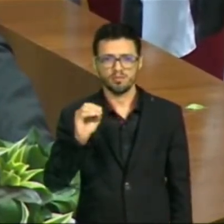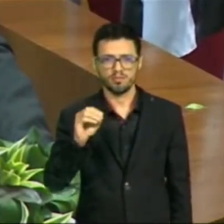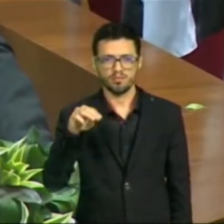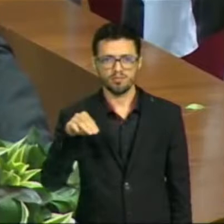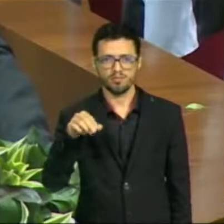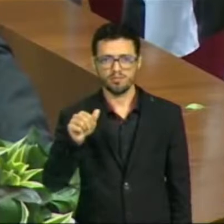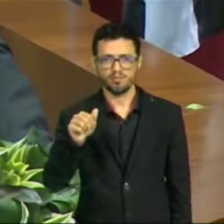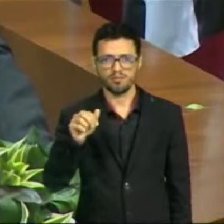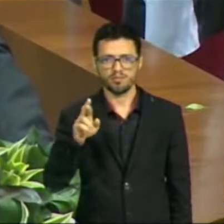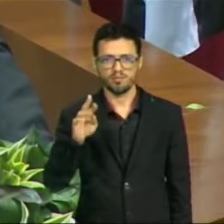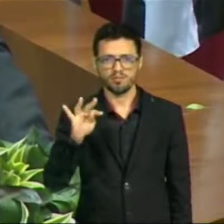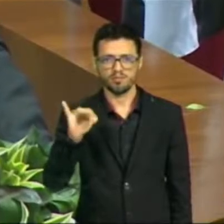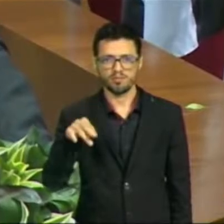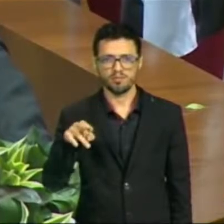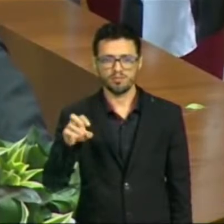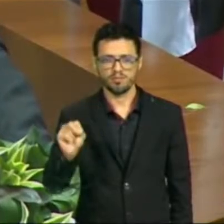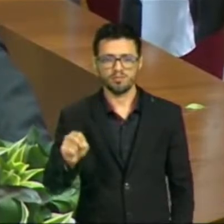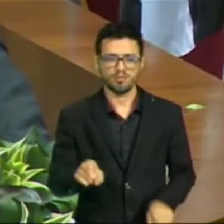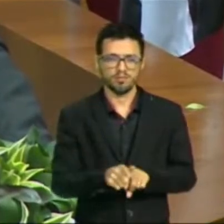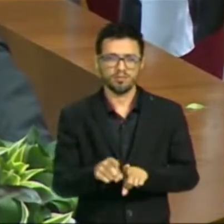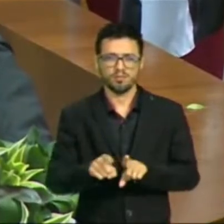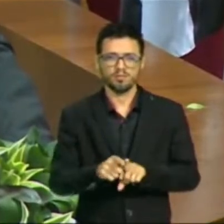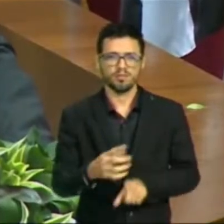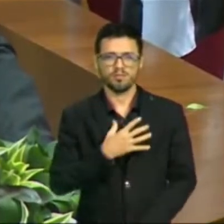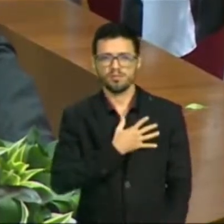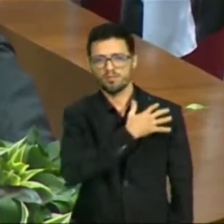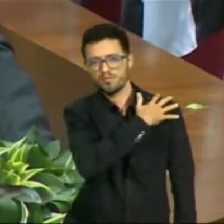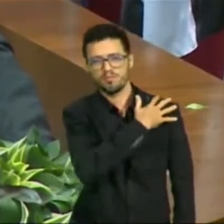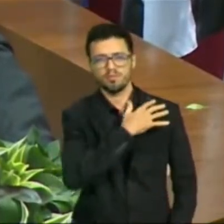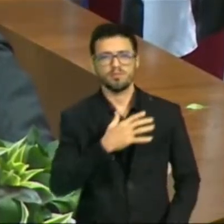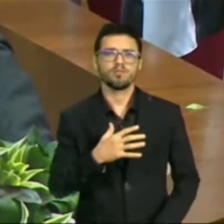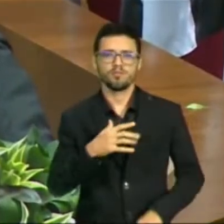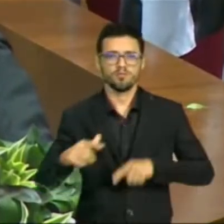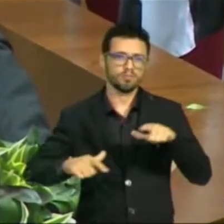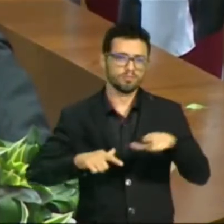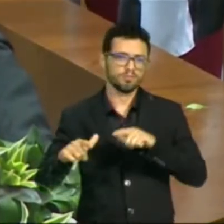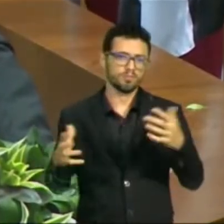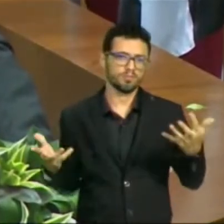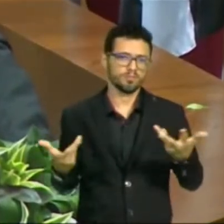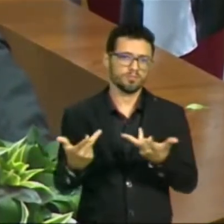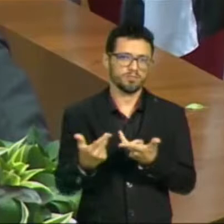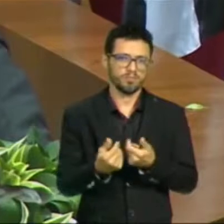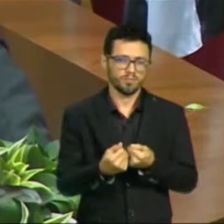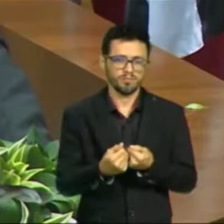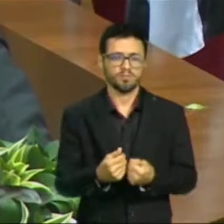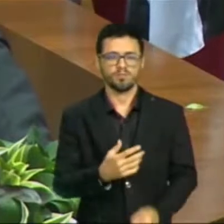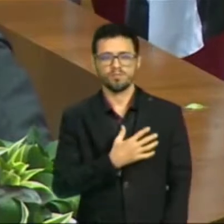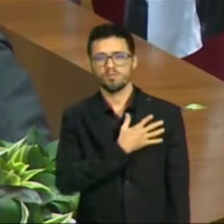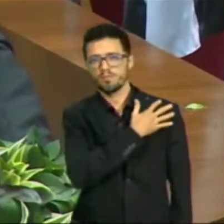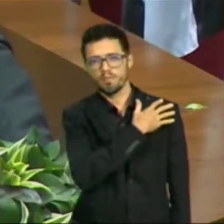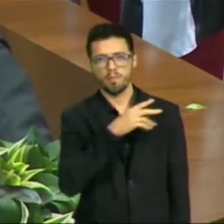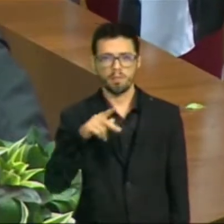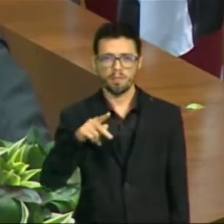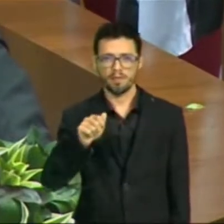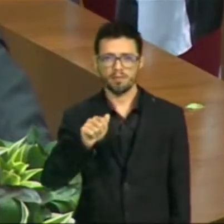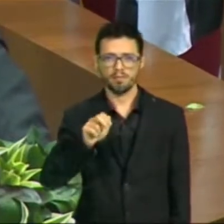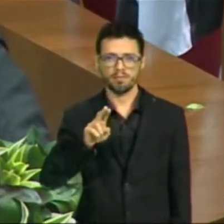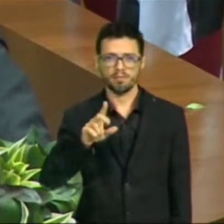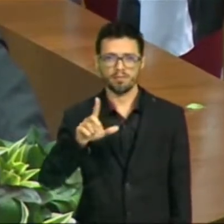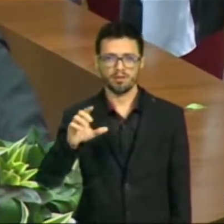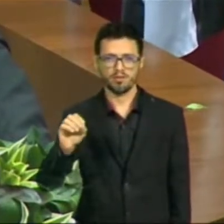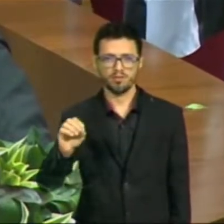desempenho do nosso comandante da Polícia Militar, Coronel Paulo Fernando. E também o